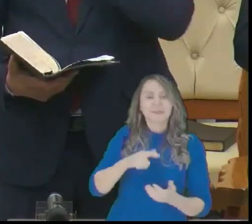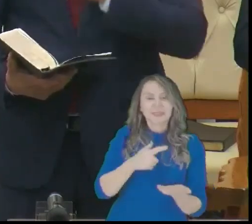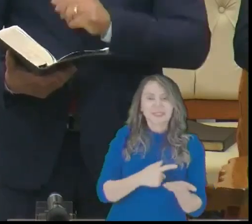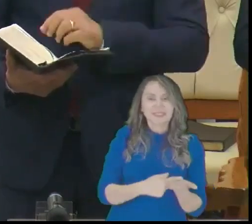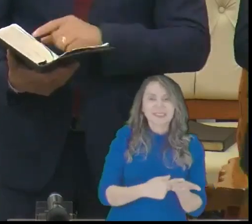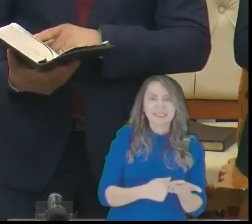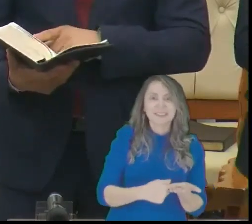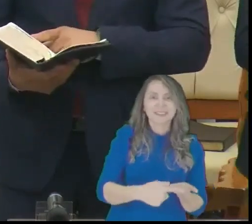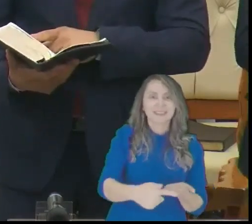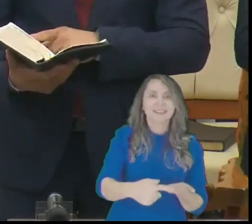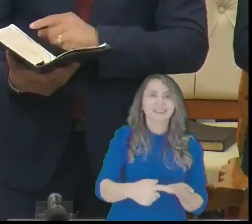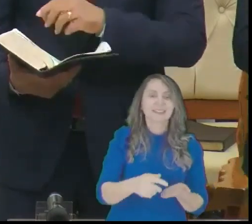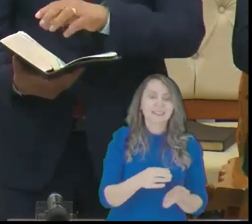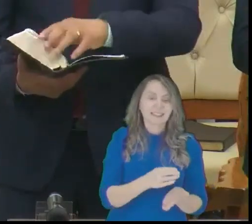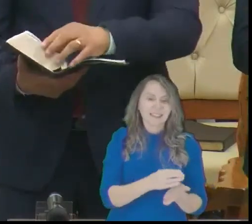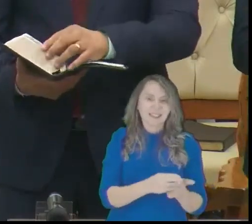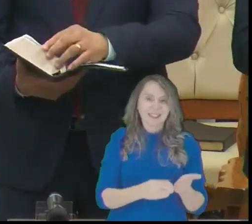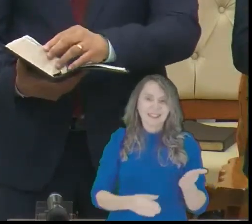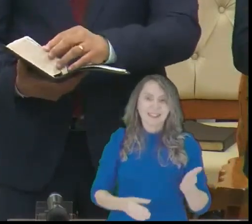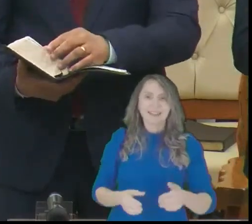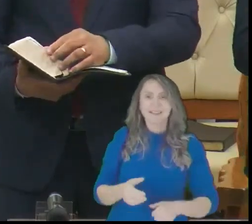Gênesis, capítulo de número 15.